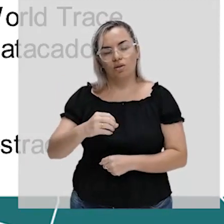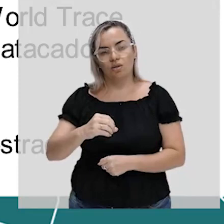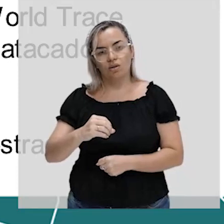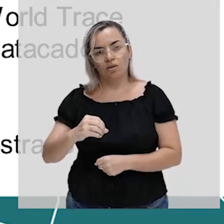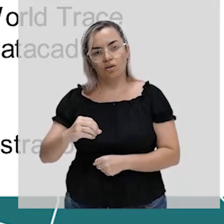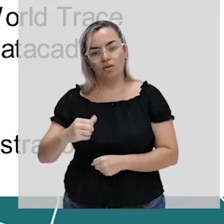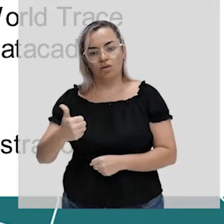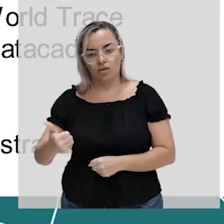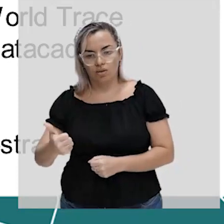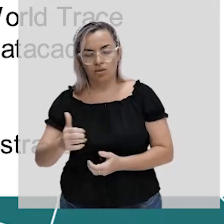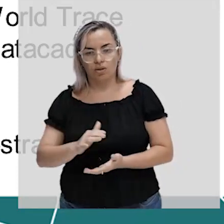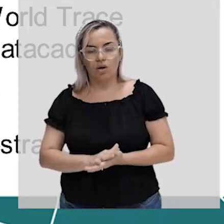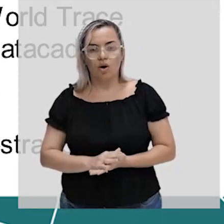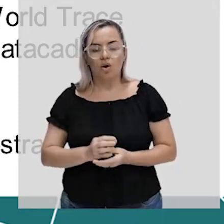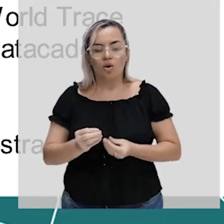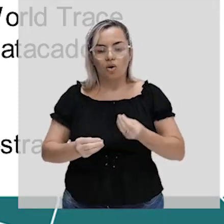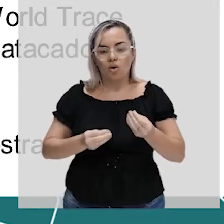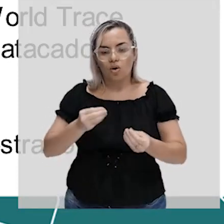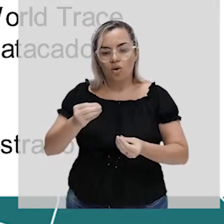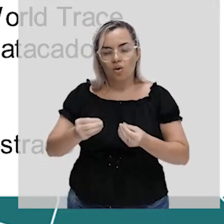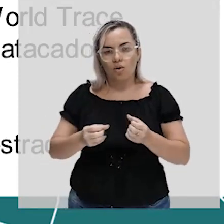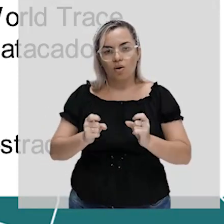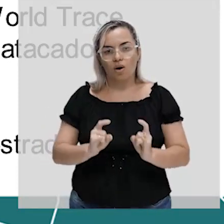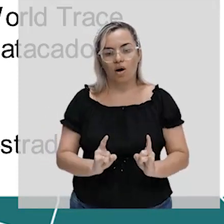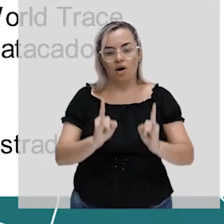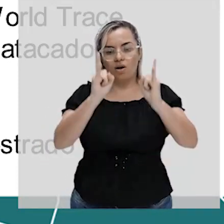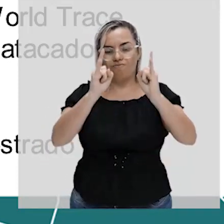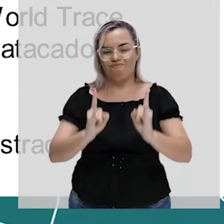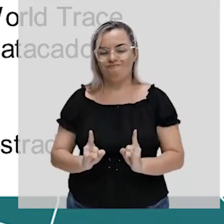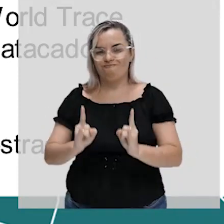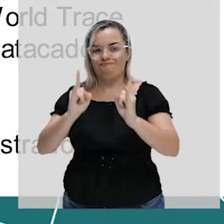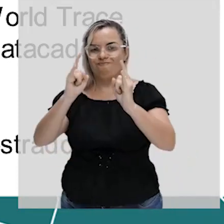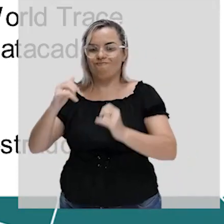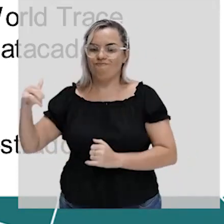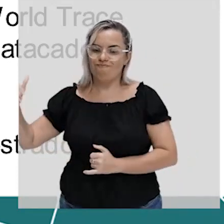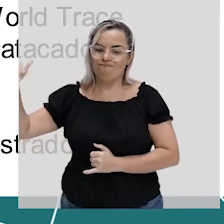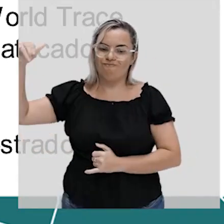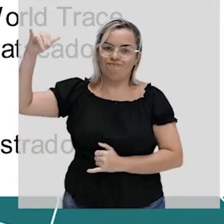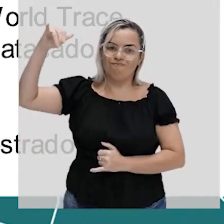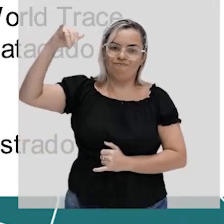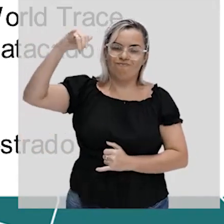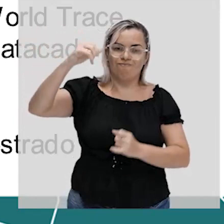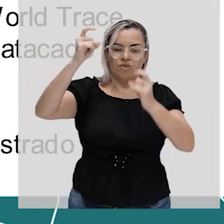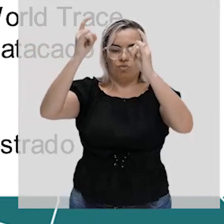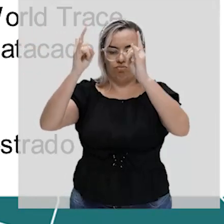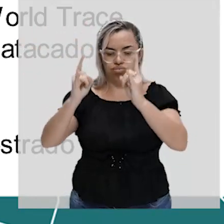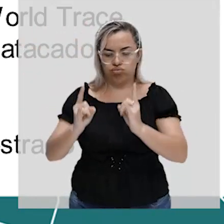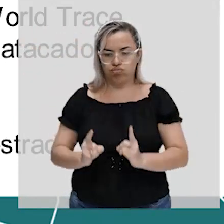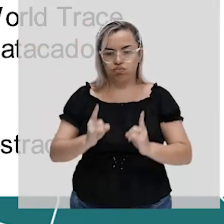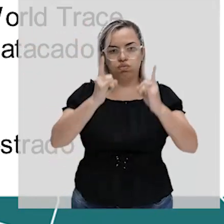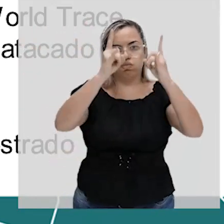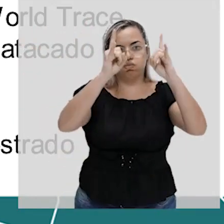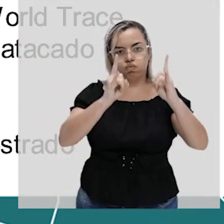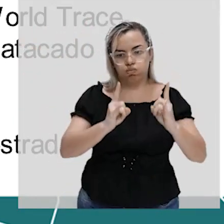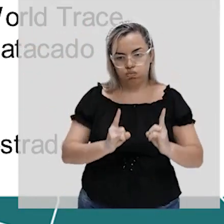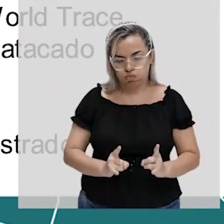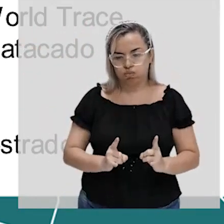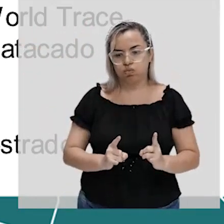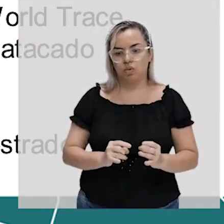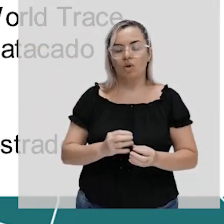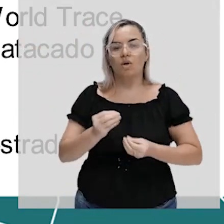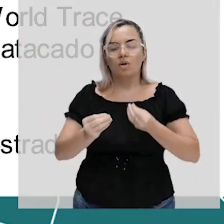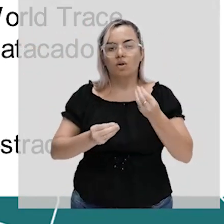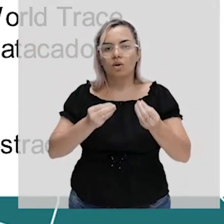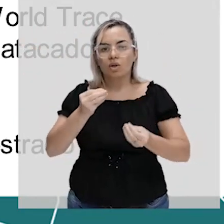bem, esse atentado, na realidade, ele vai ocorrer em três vertentes, tá? Quando nós falamos do atentado terrorista do 11 de